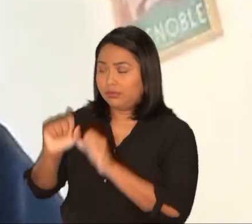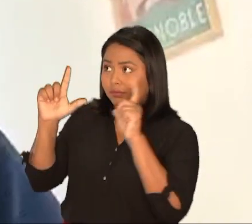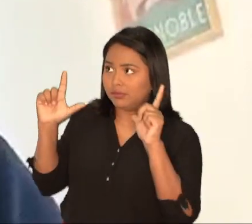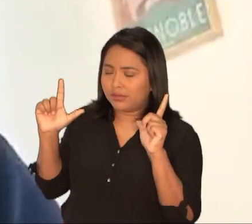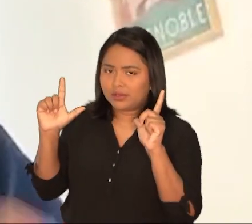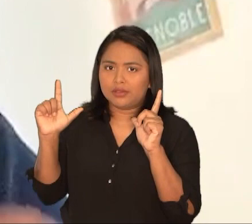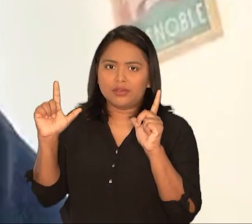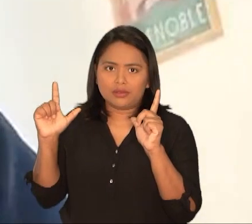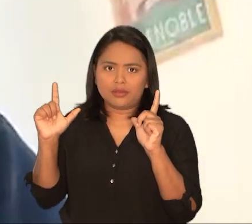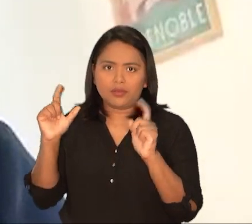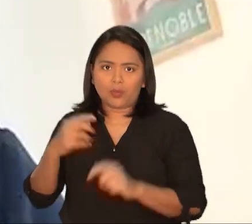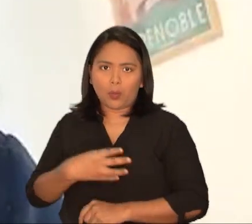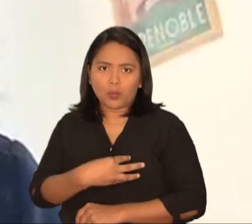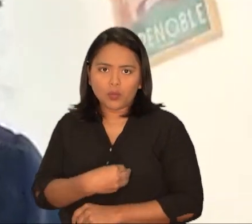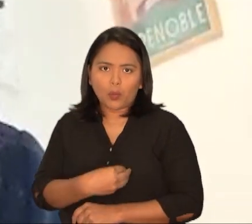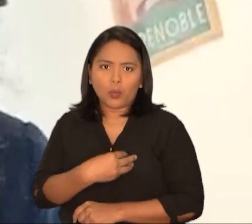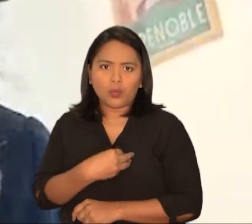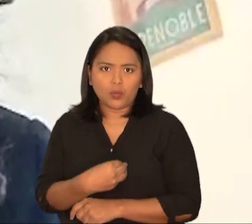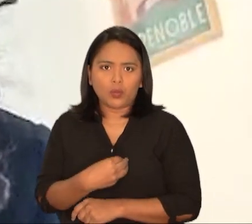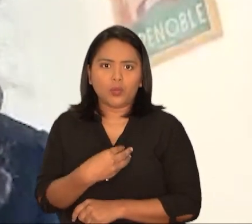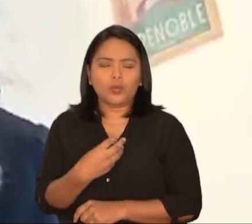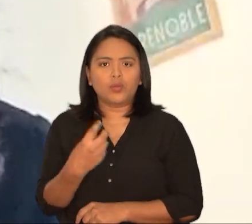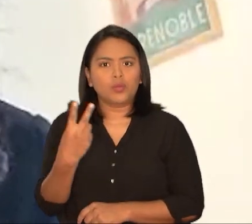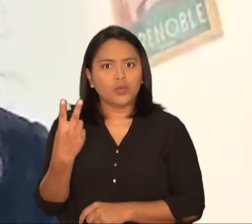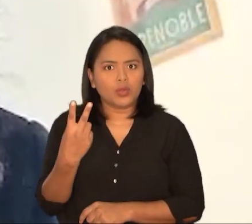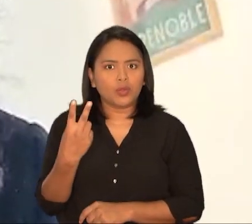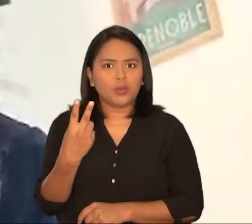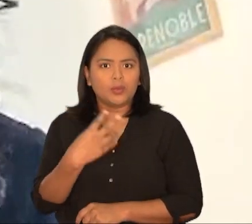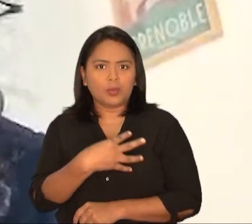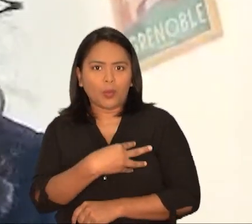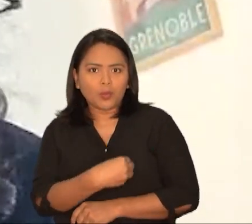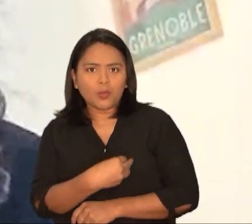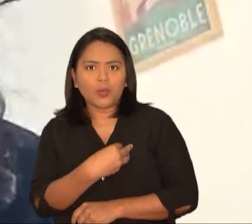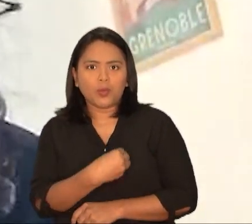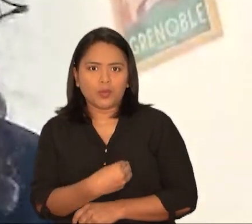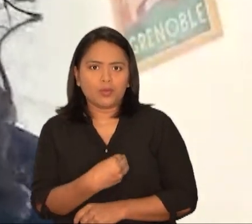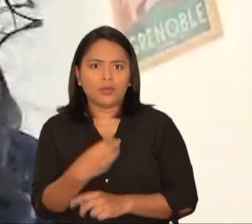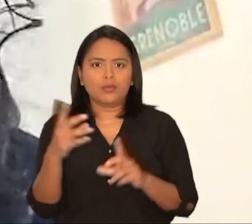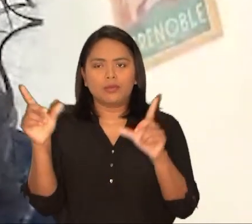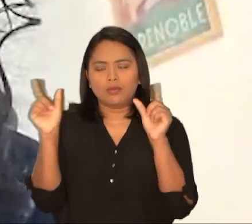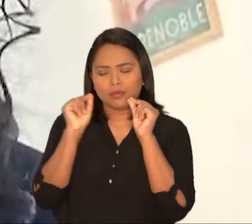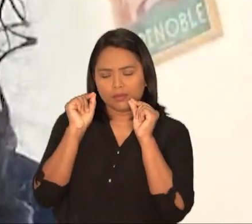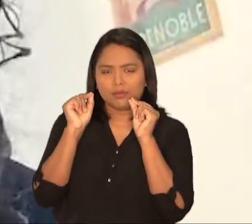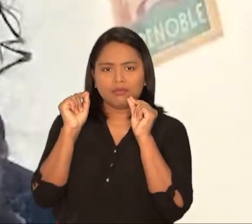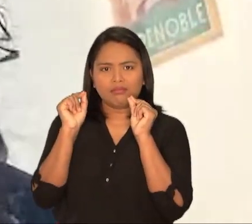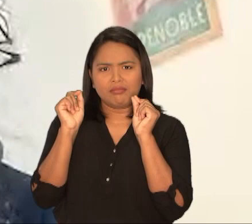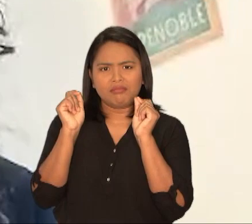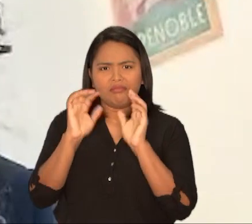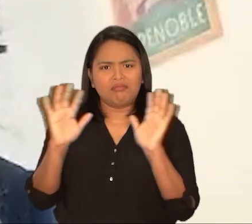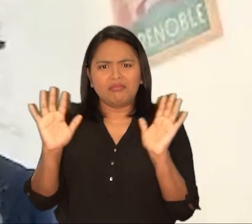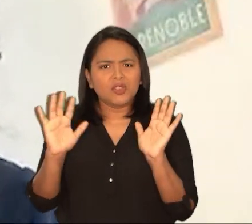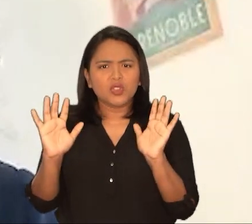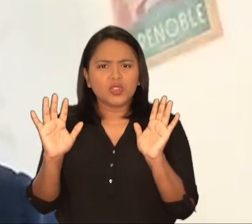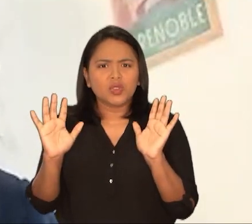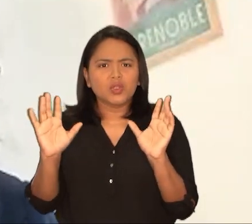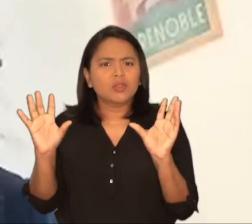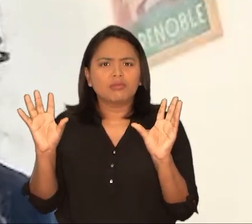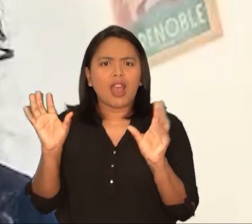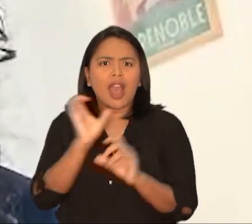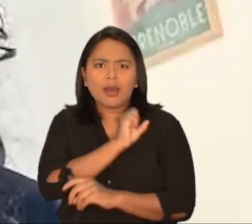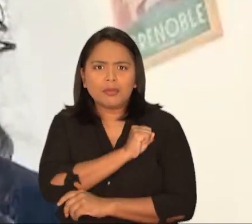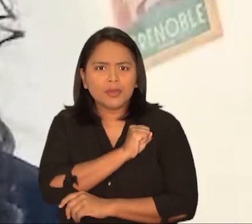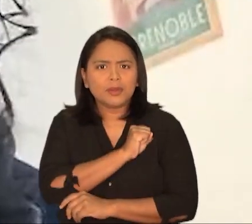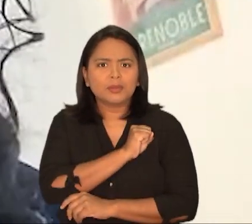mamava duas sucções que ele fazia no bico do meu peito, ele dormia, ele não fazia mais do que isso, era